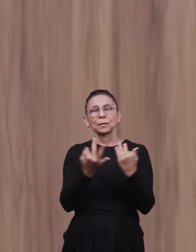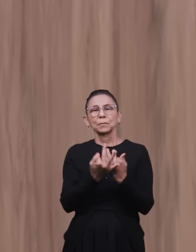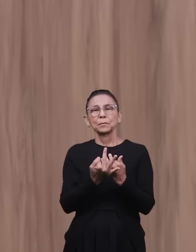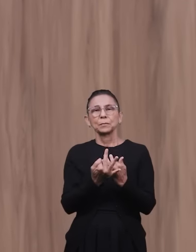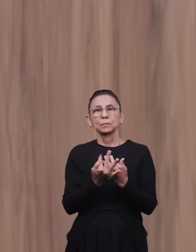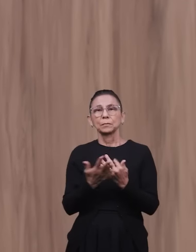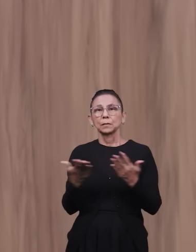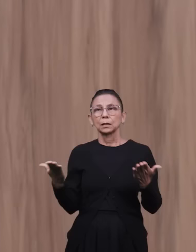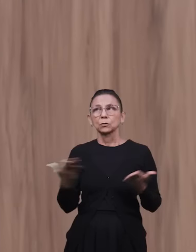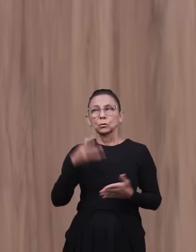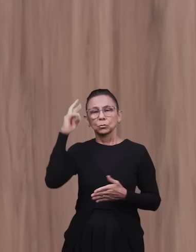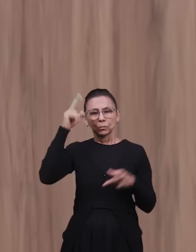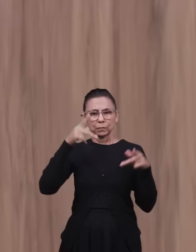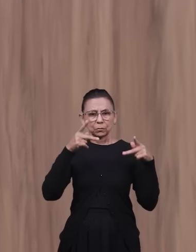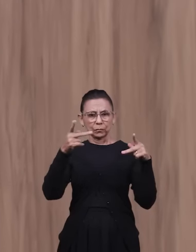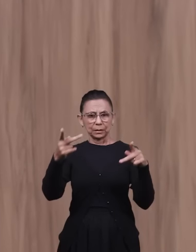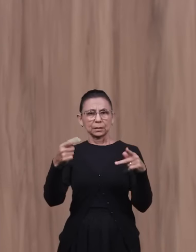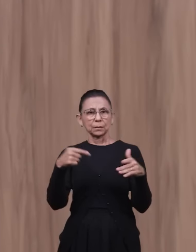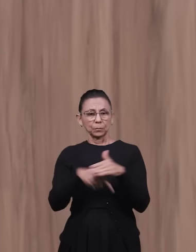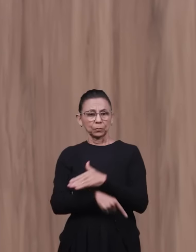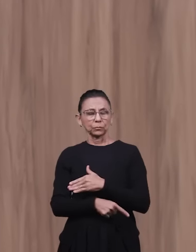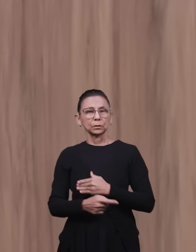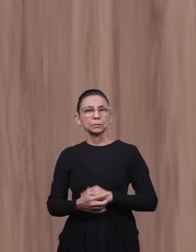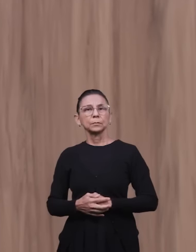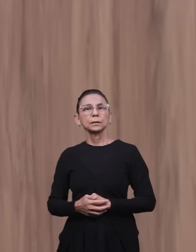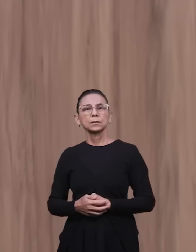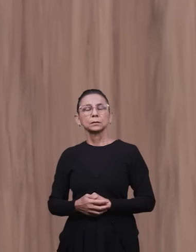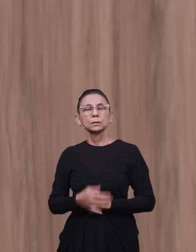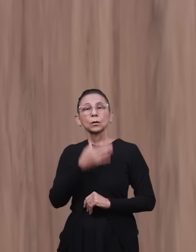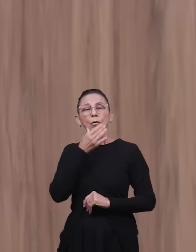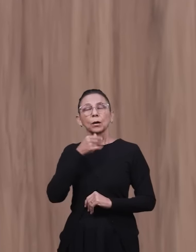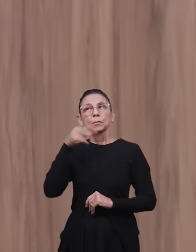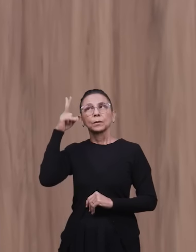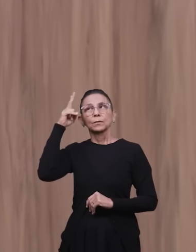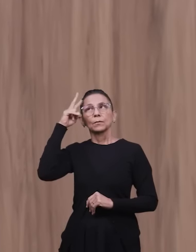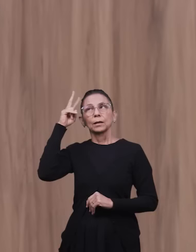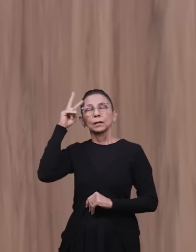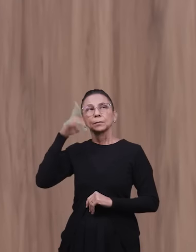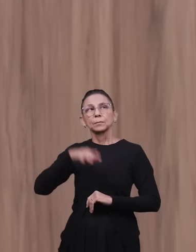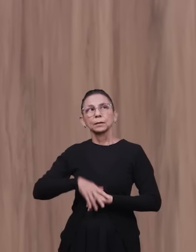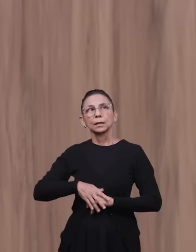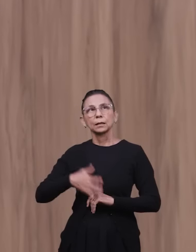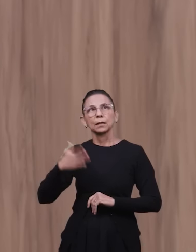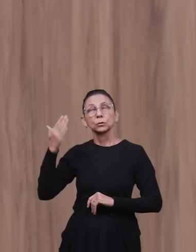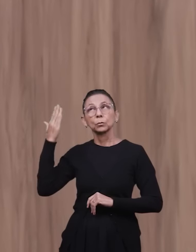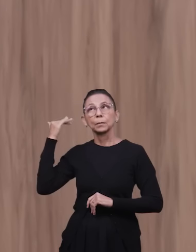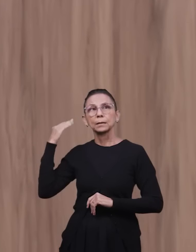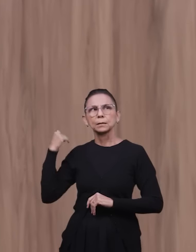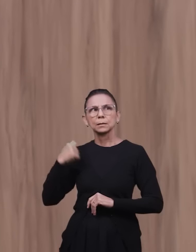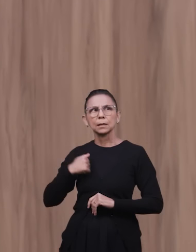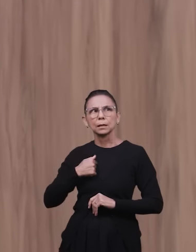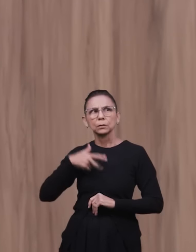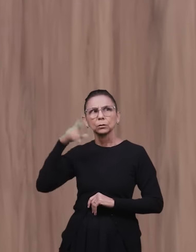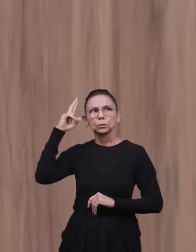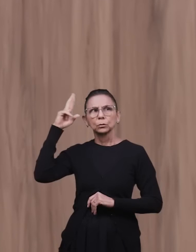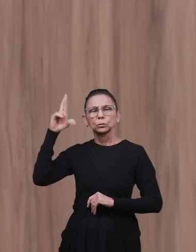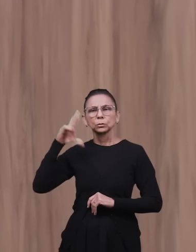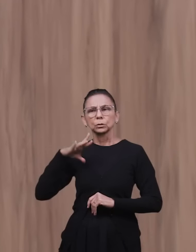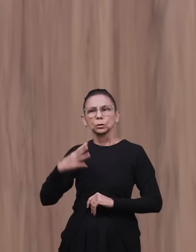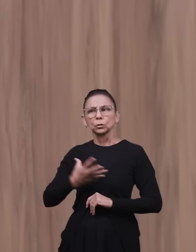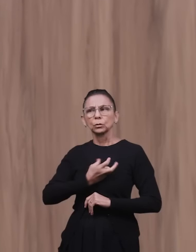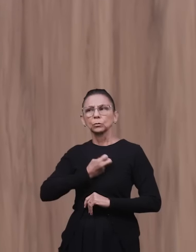o visitará profundamente e ele se lembrará de onde o Senhor tirou e de